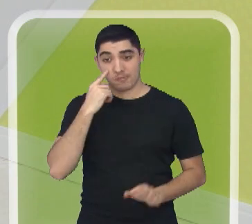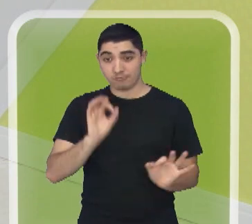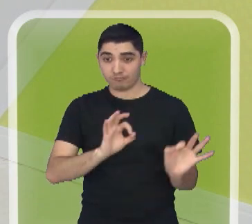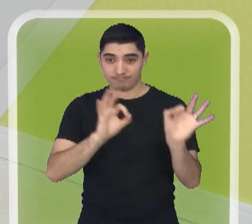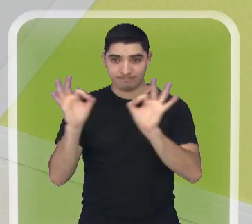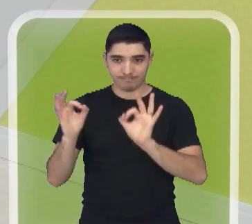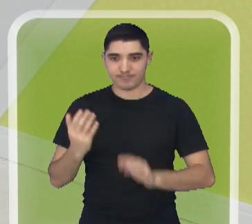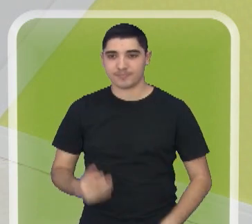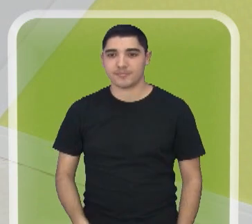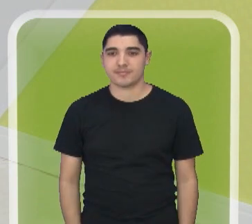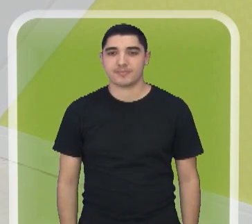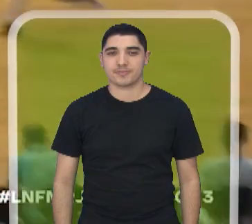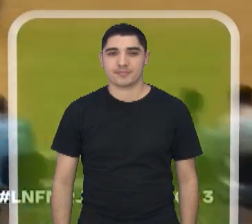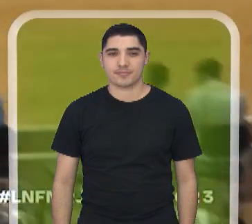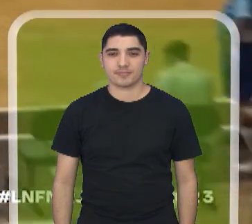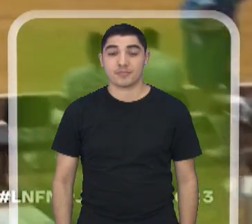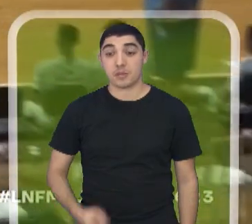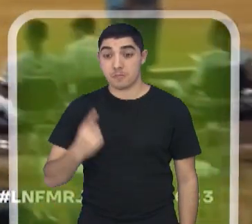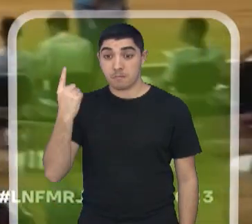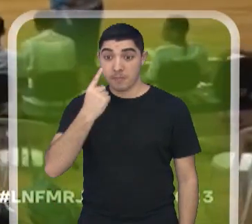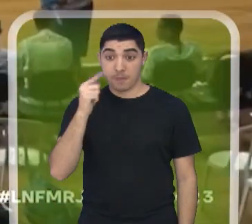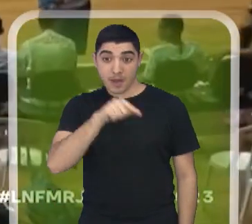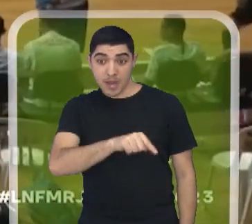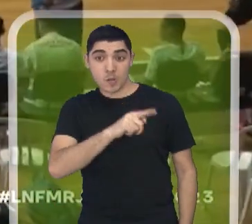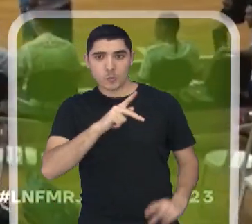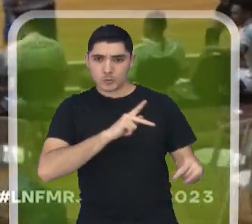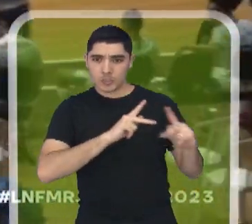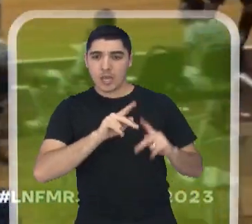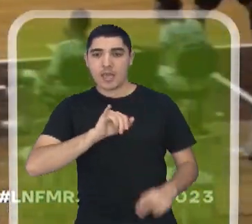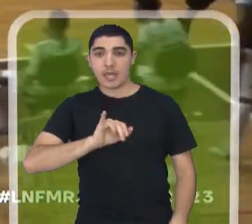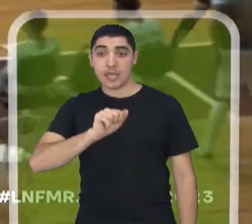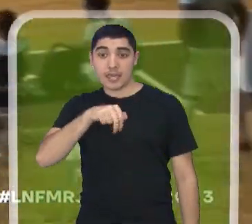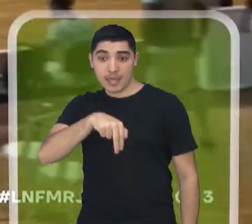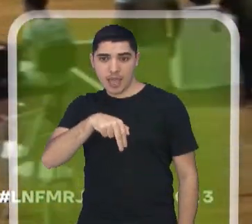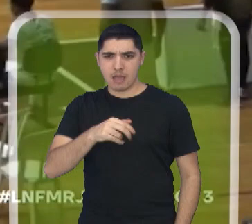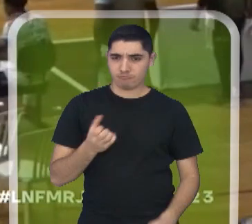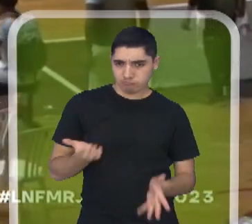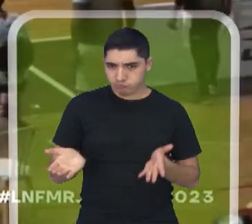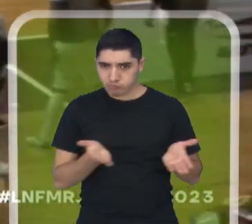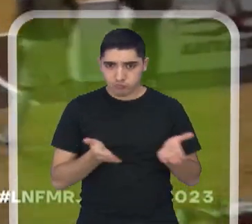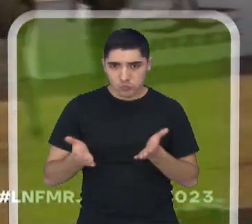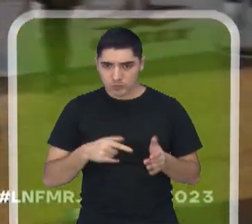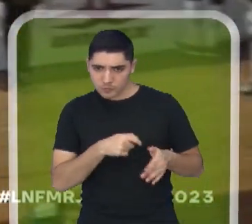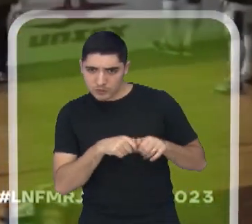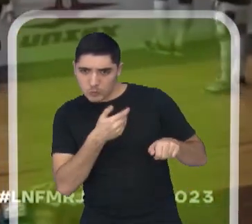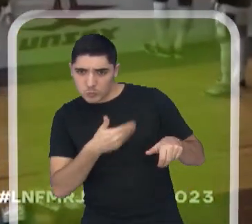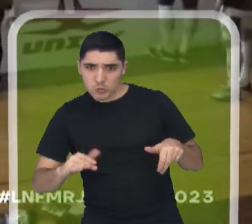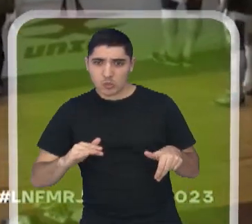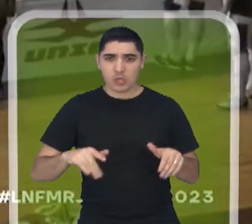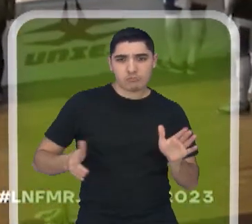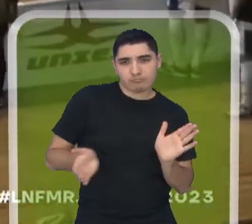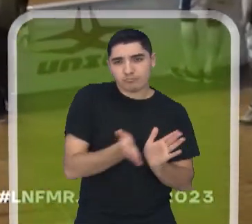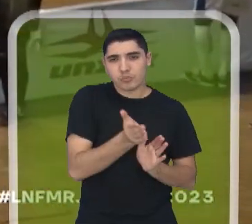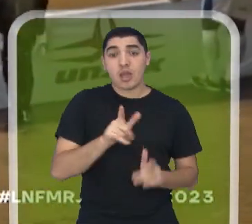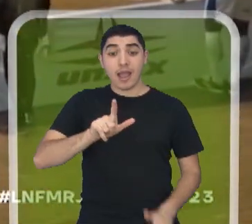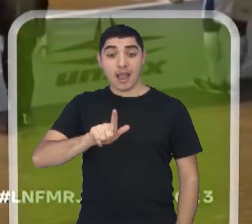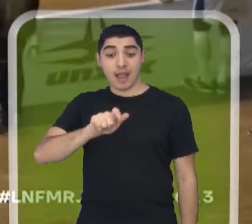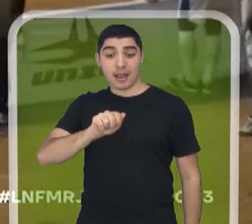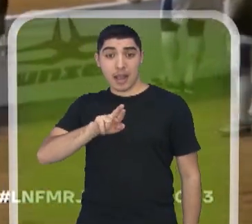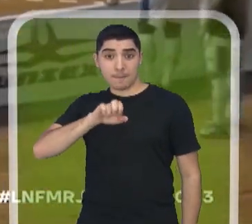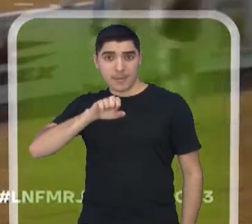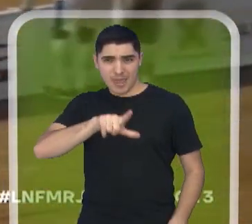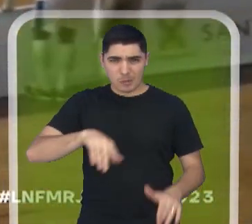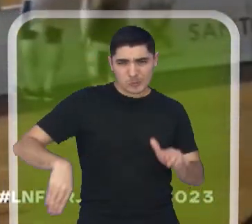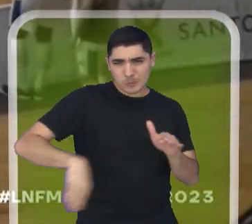Solta, Matheus. O primeiro foi do São José. Ian fez boa jogada pela direita, balançou o corpo e tocou para Gabriel, que explodiu